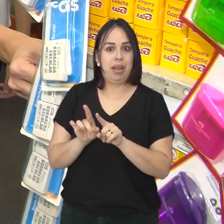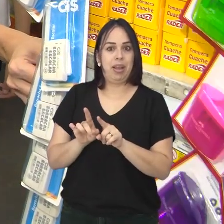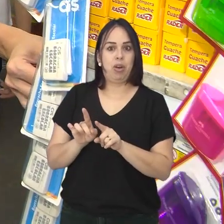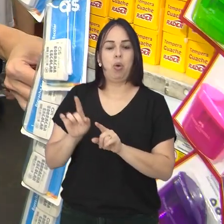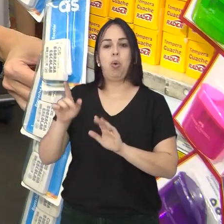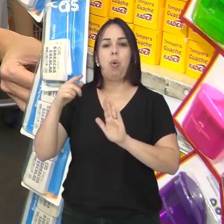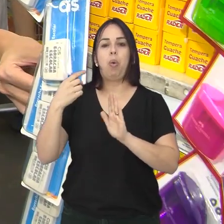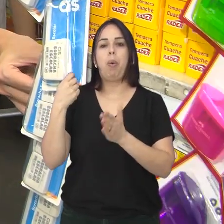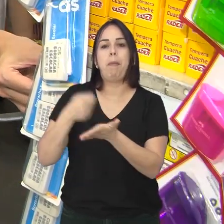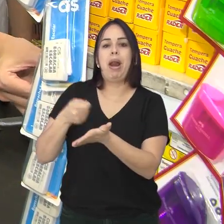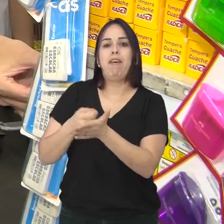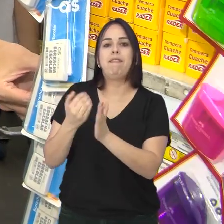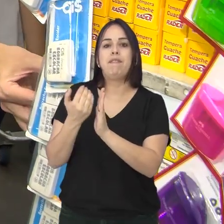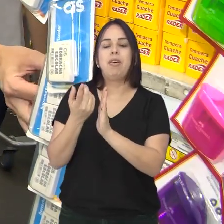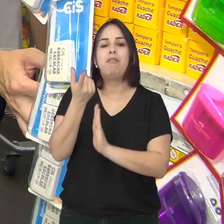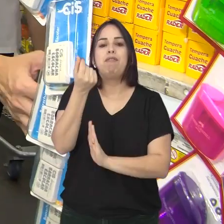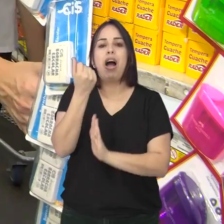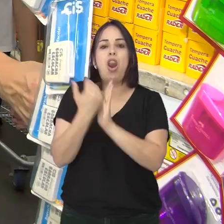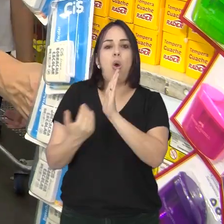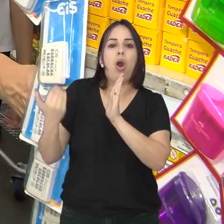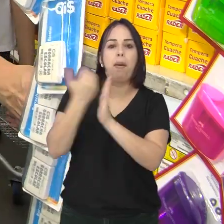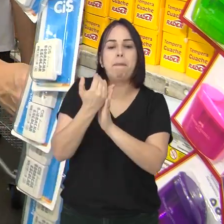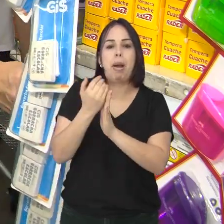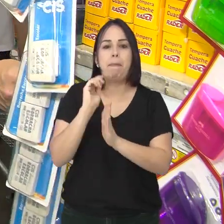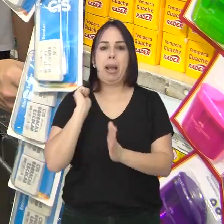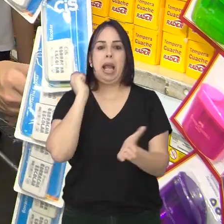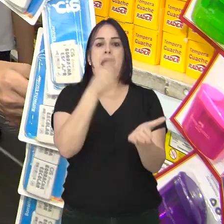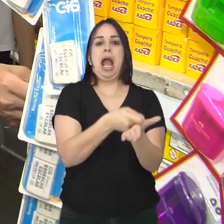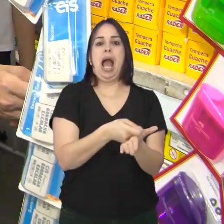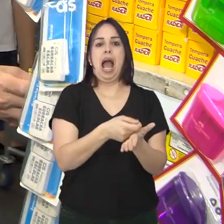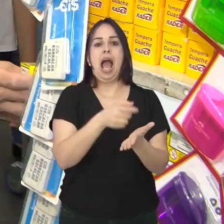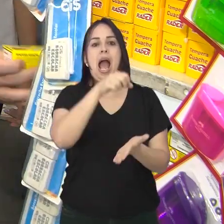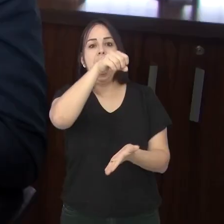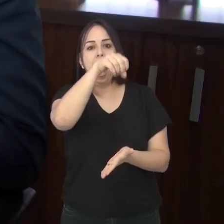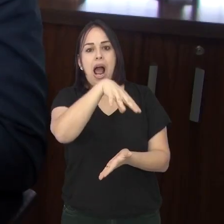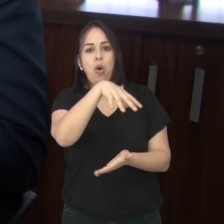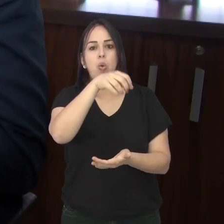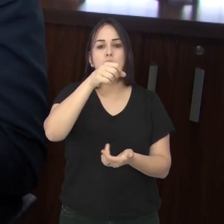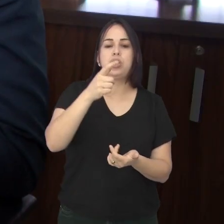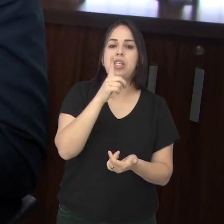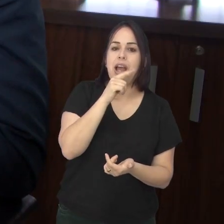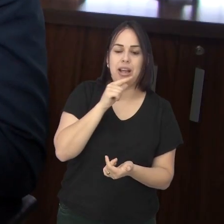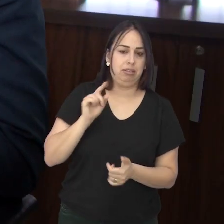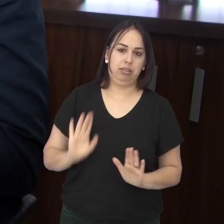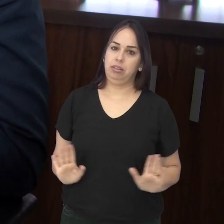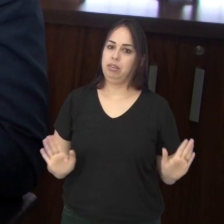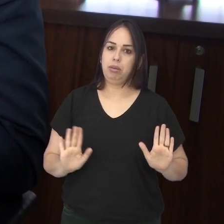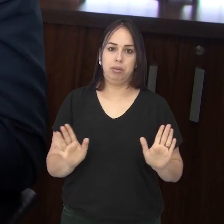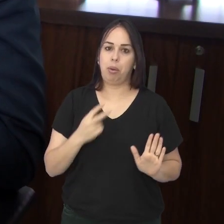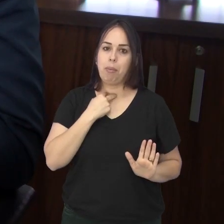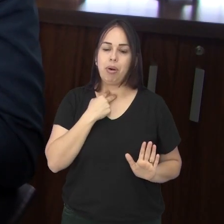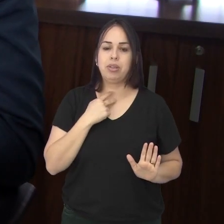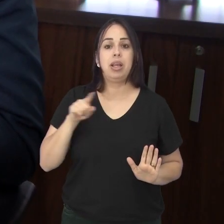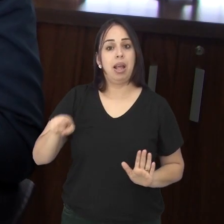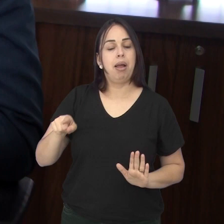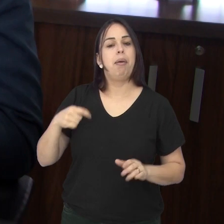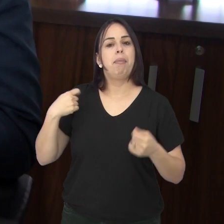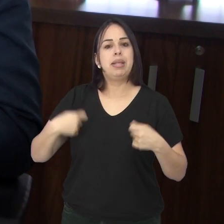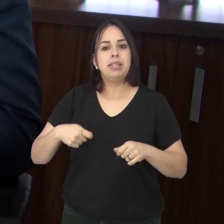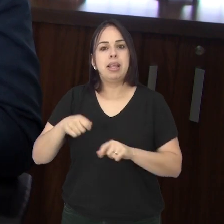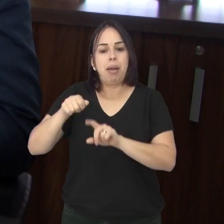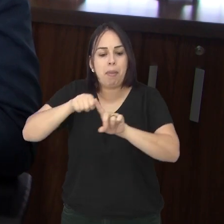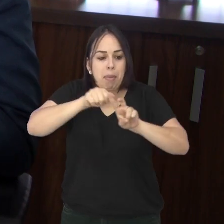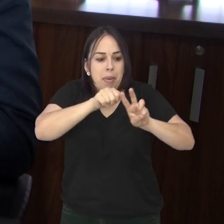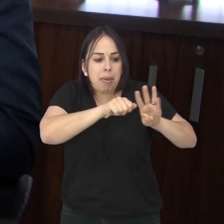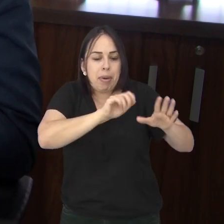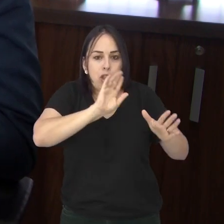pode cobrar taxas extras, como auxílio na água e na luz, por exemplo. A escola já tem que se precaver e colocar no valor da